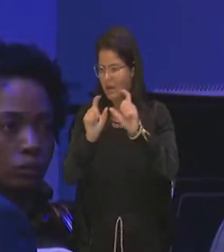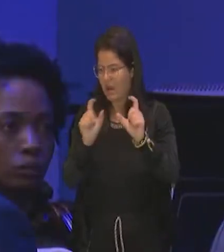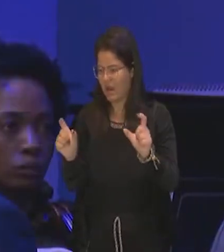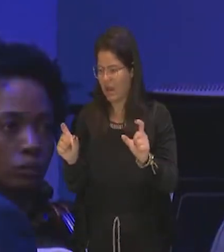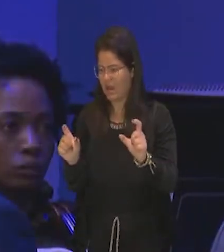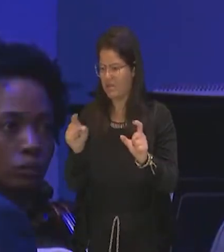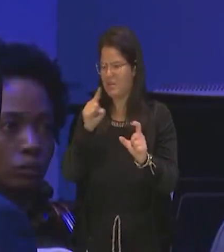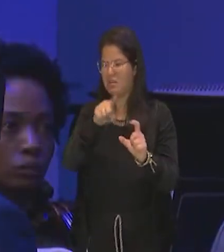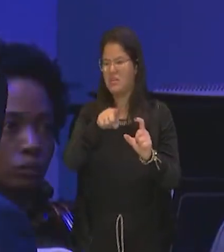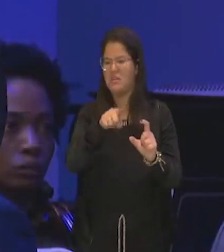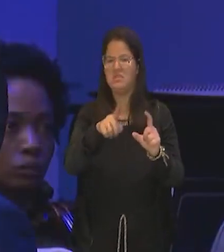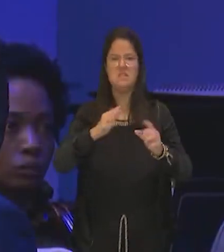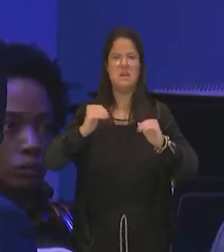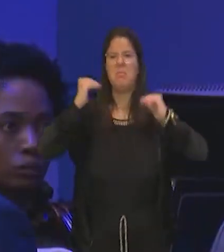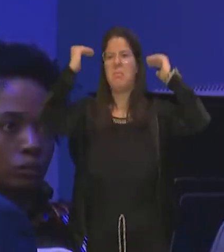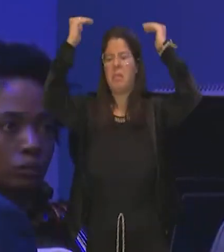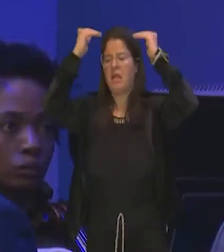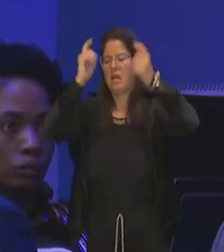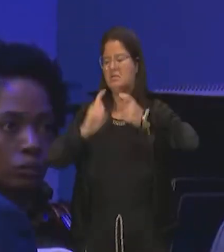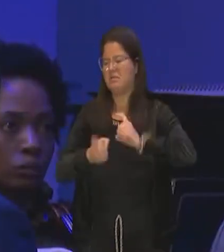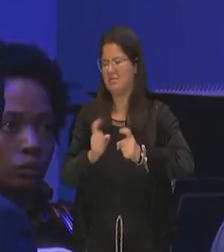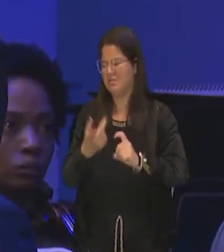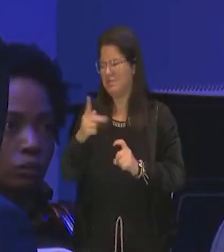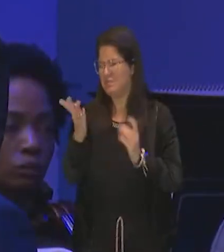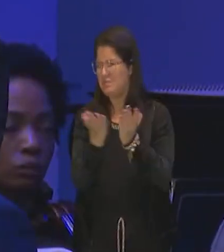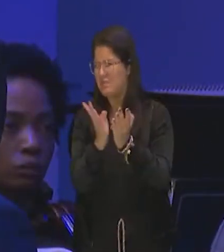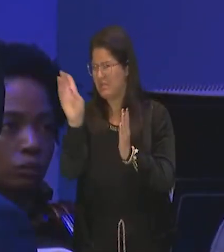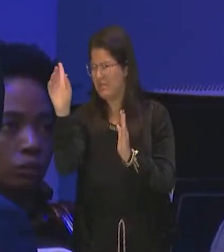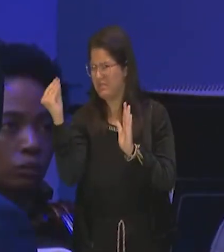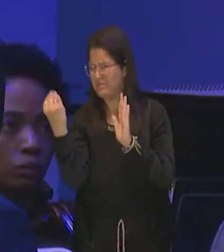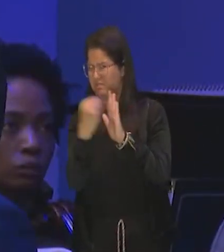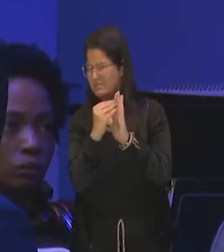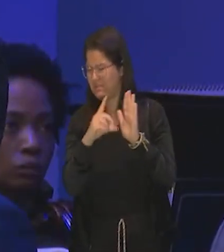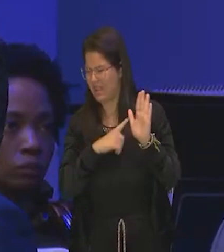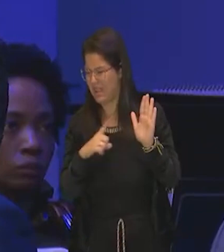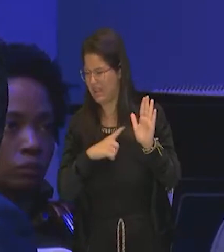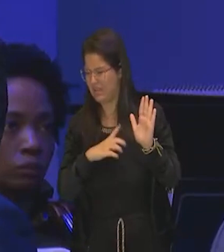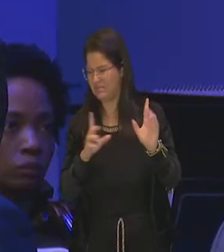você seja um grande administrador. Na sua Bíblia está escrito isso.